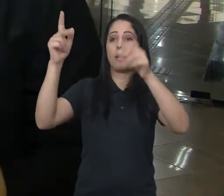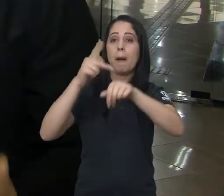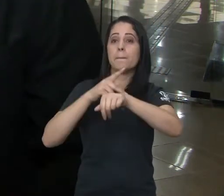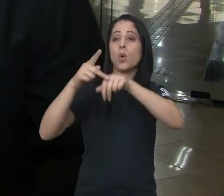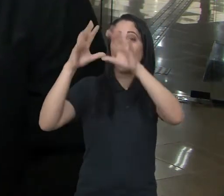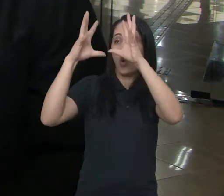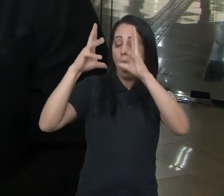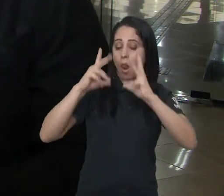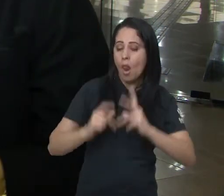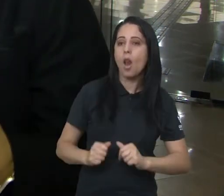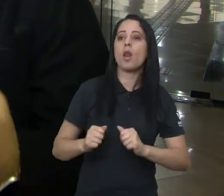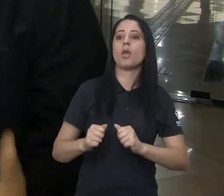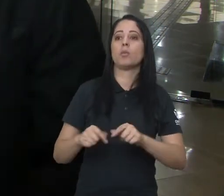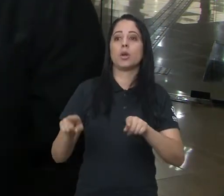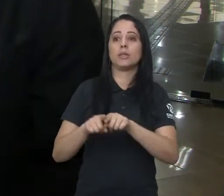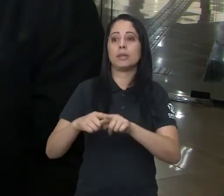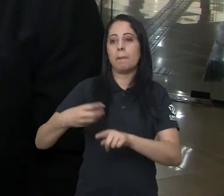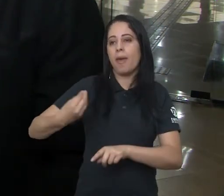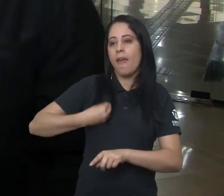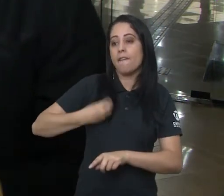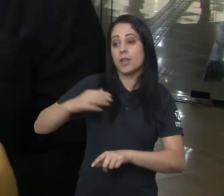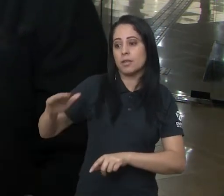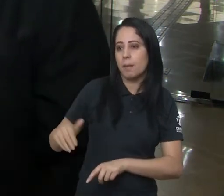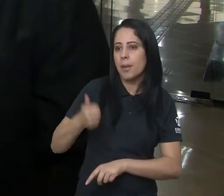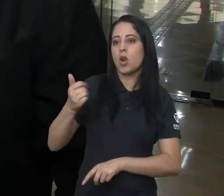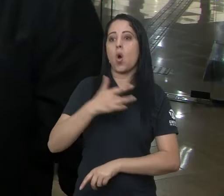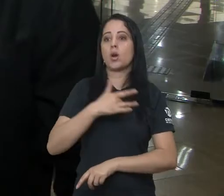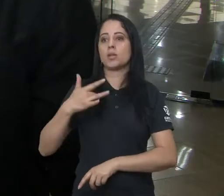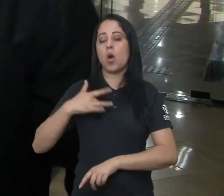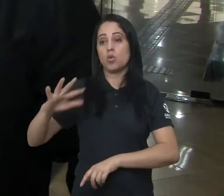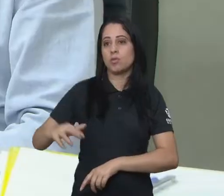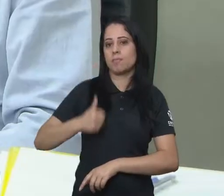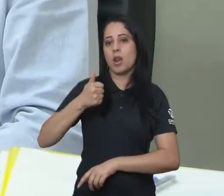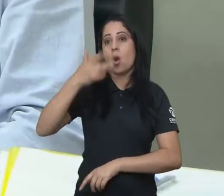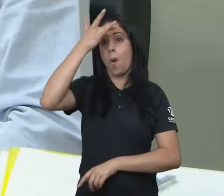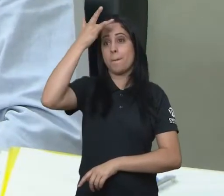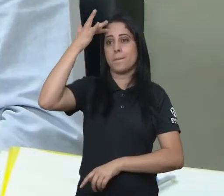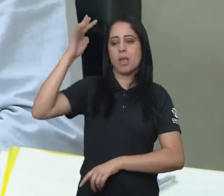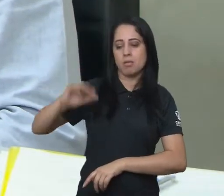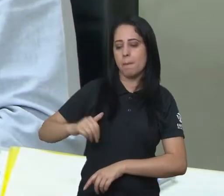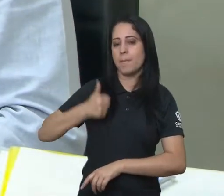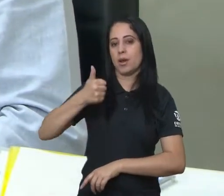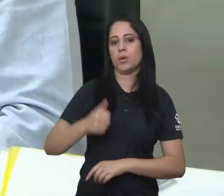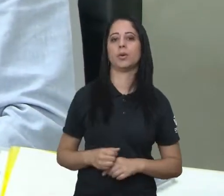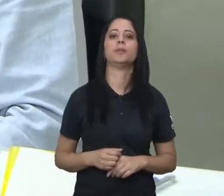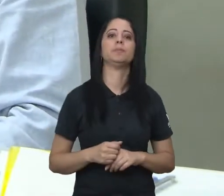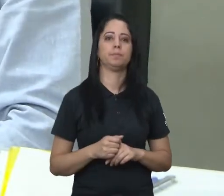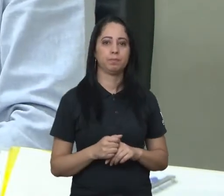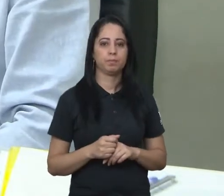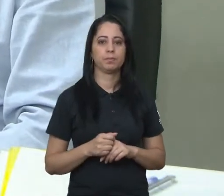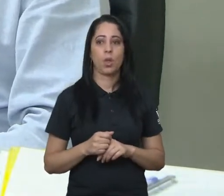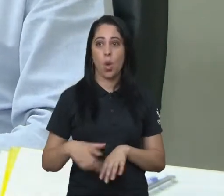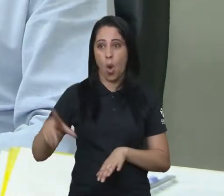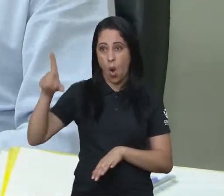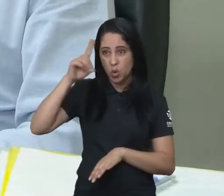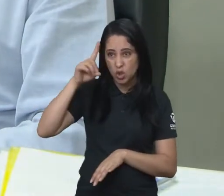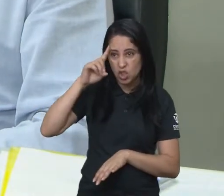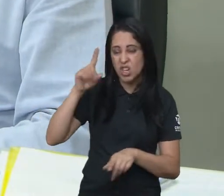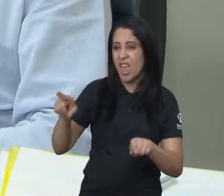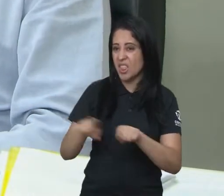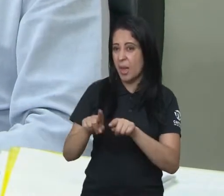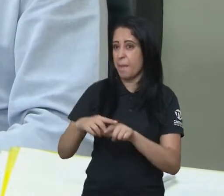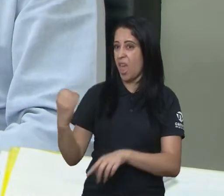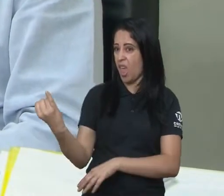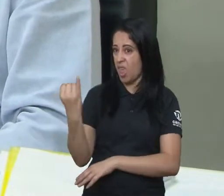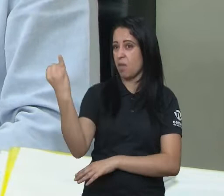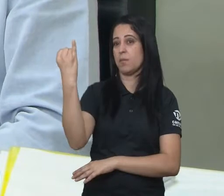qualidade física, a qualidade mental, né? A saúde mental. As datas são muito importantes, principalmente se tratando